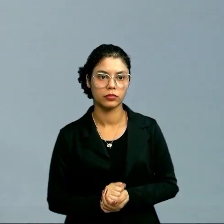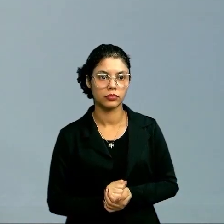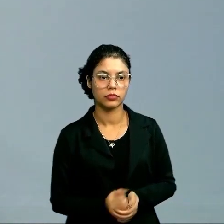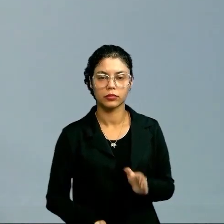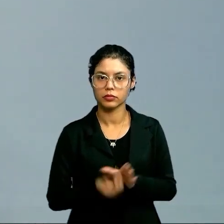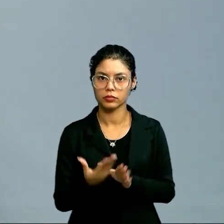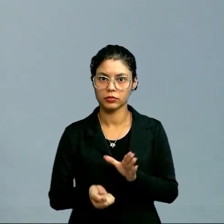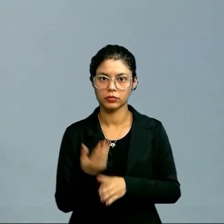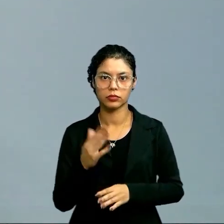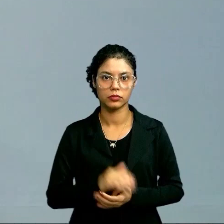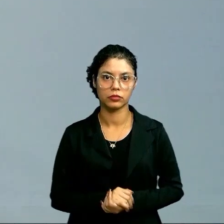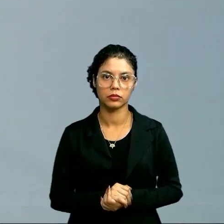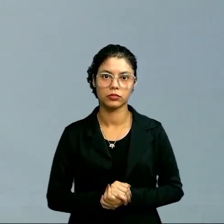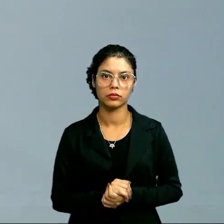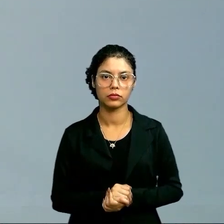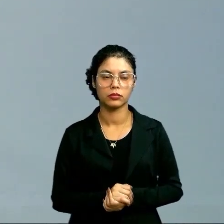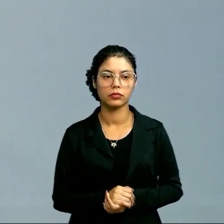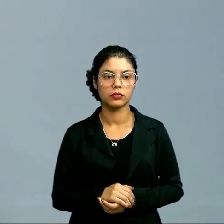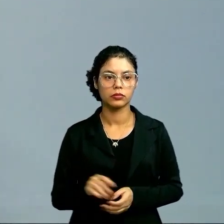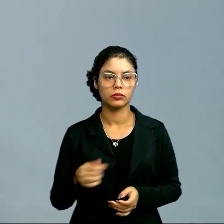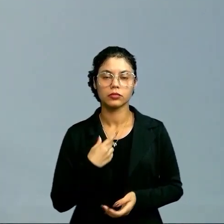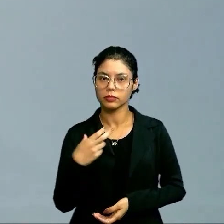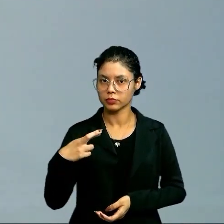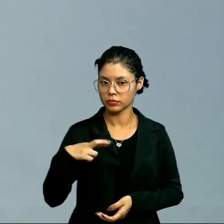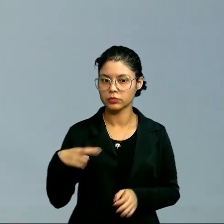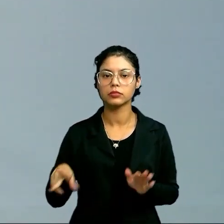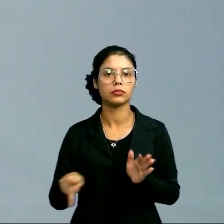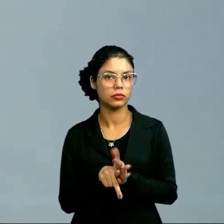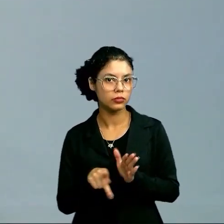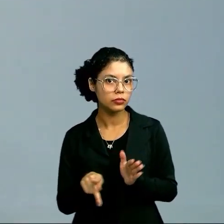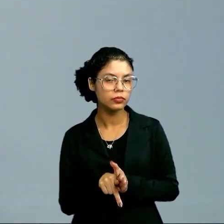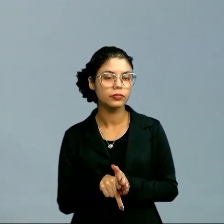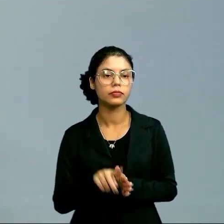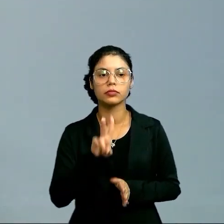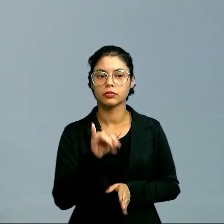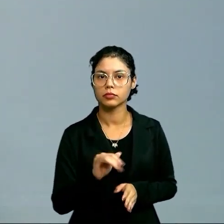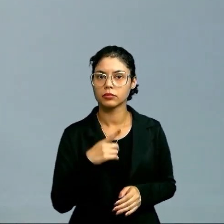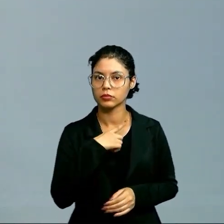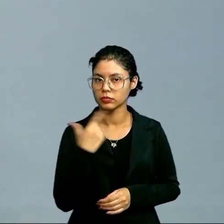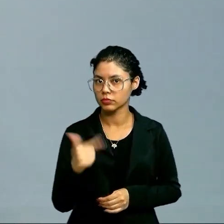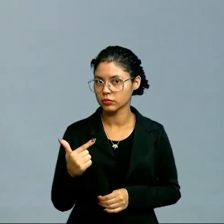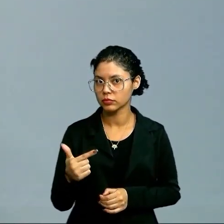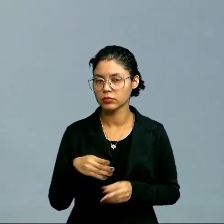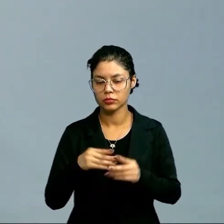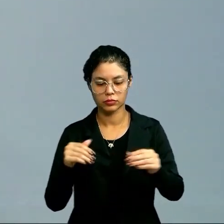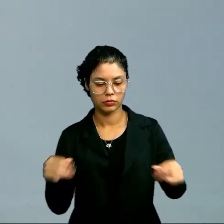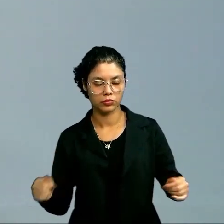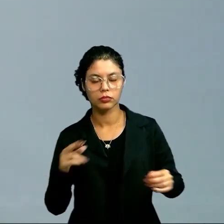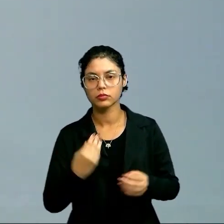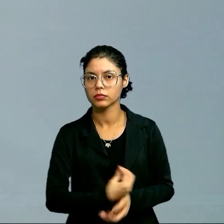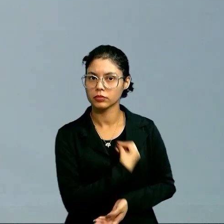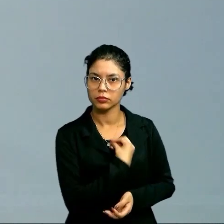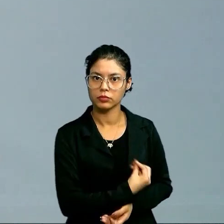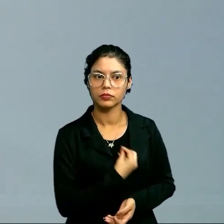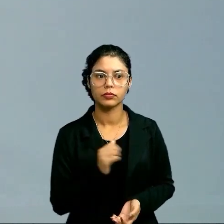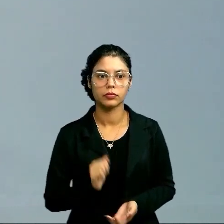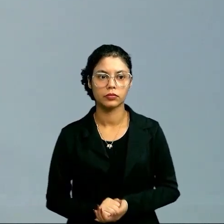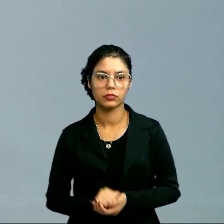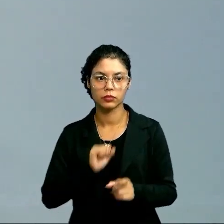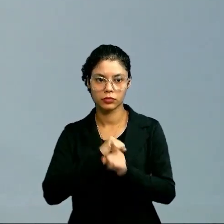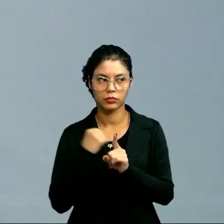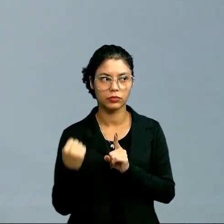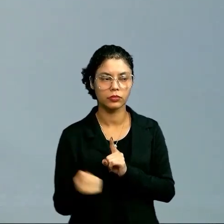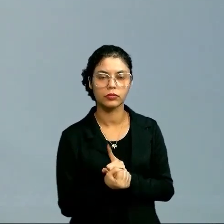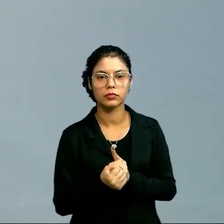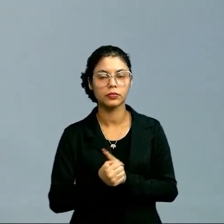produzir, será que a propriedade privada também não é alguma coisa boa para quem não tem terra, precisa trabalhar para sobreviver e para ajudar a